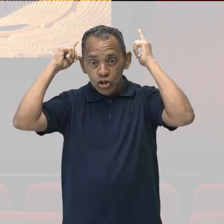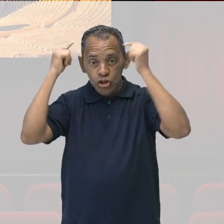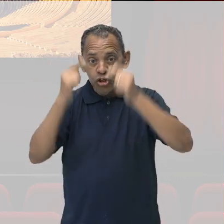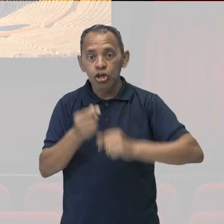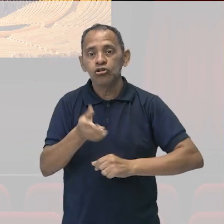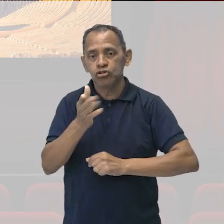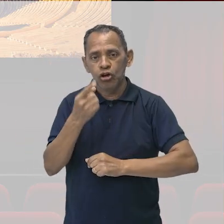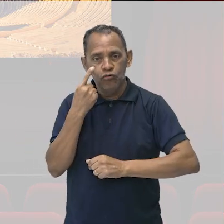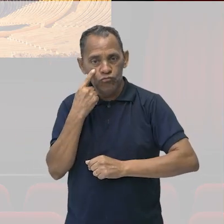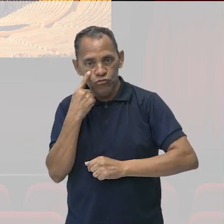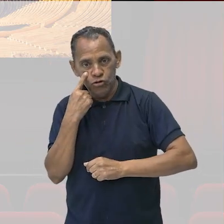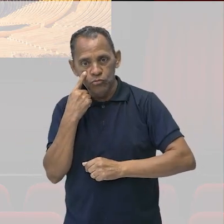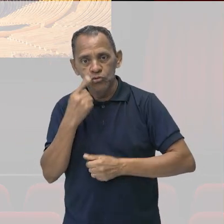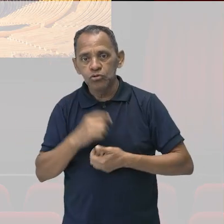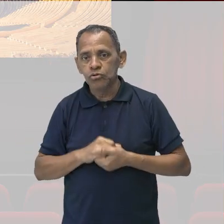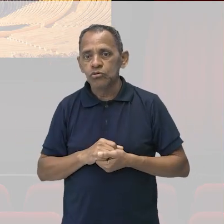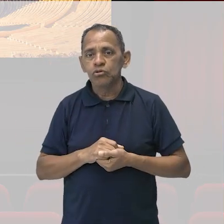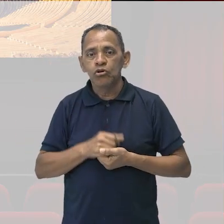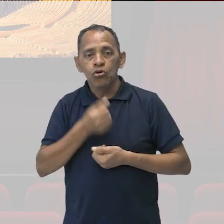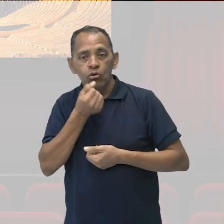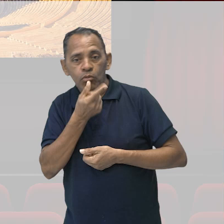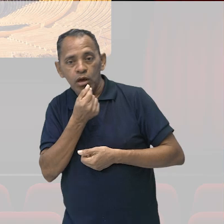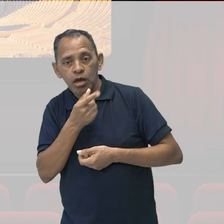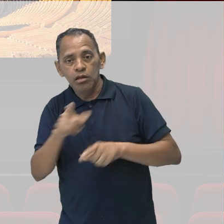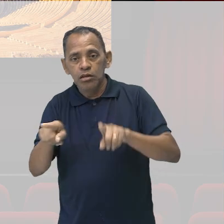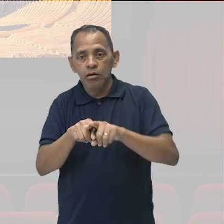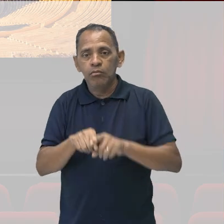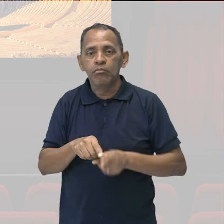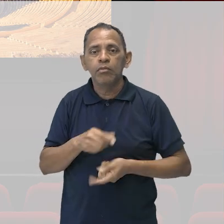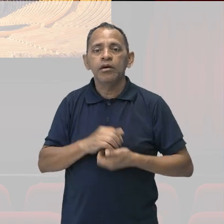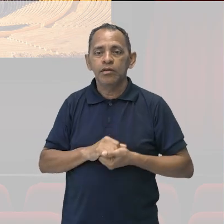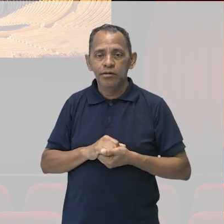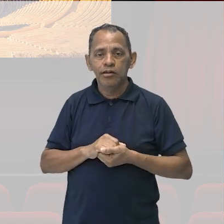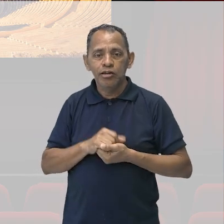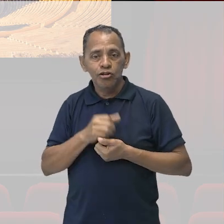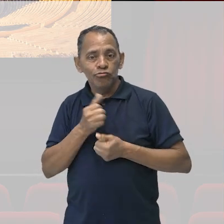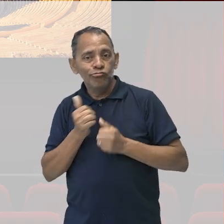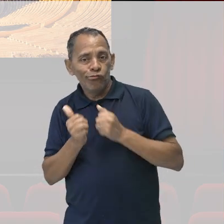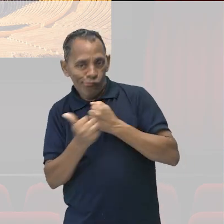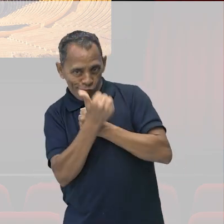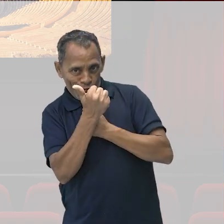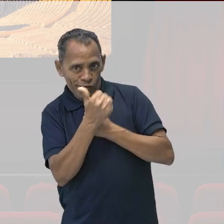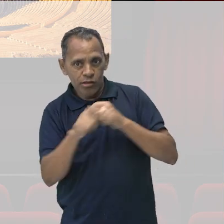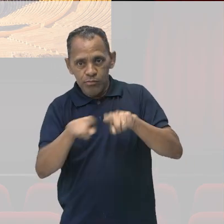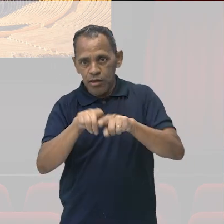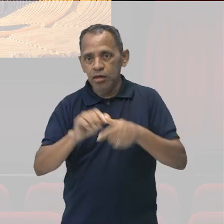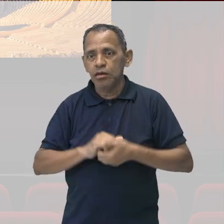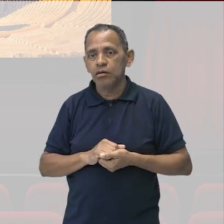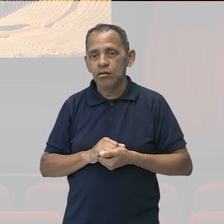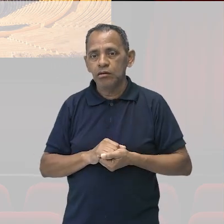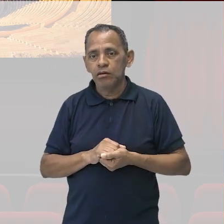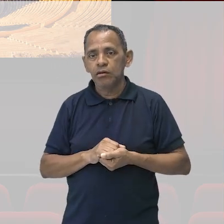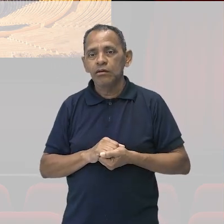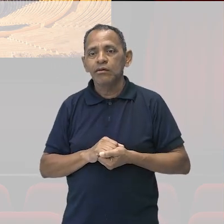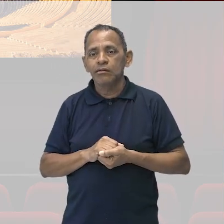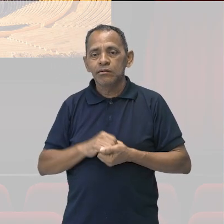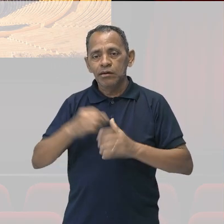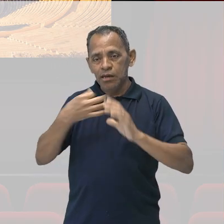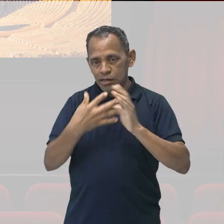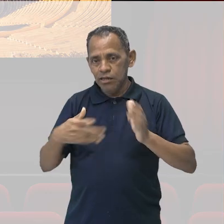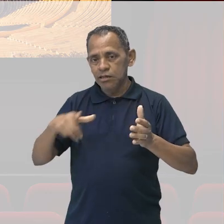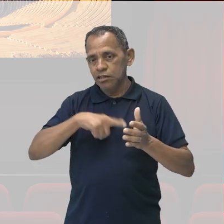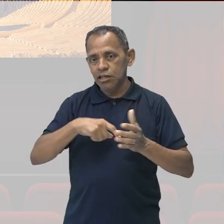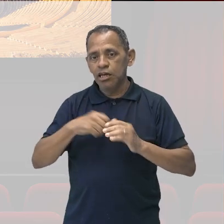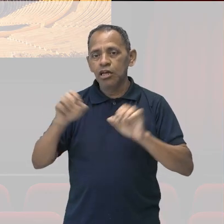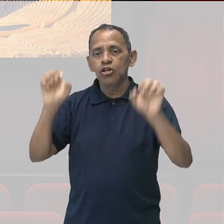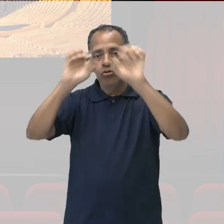grego, que nós já vimos, que tem as comédias e as tragédias, né? E o romano, que é caracterizado por uma